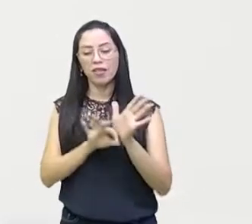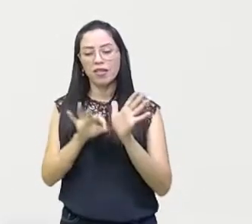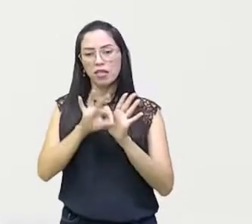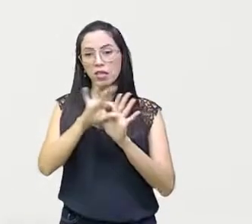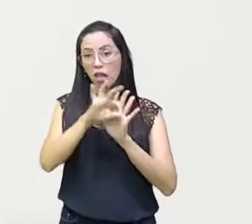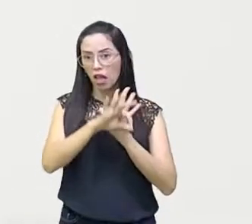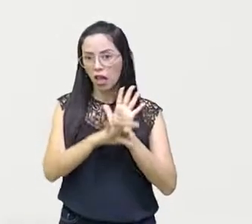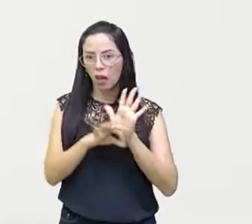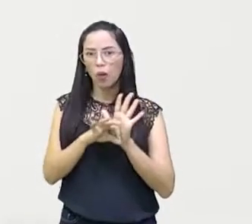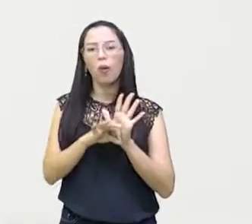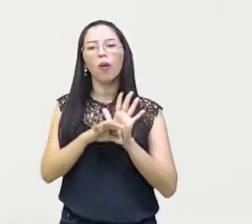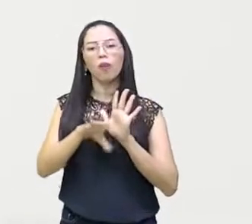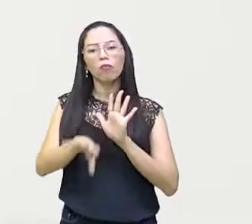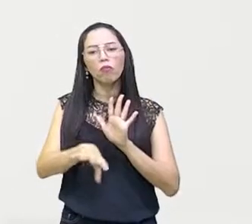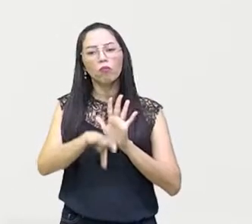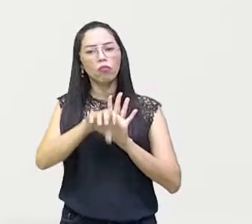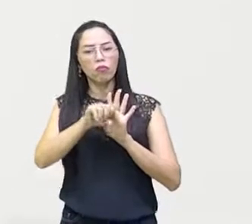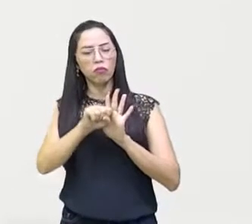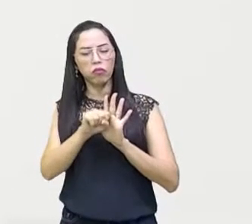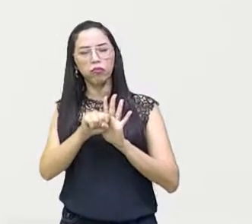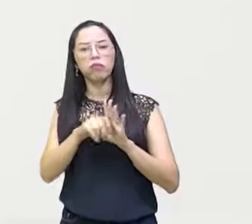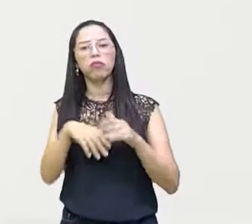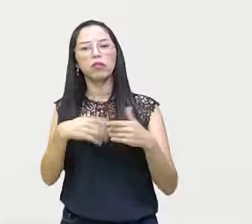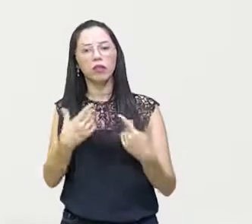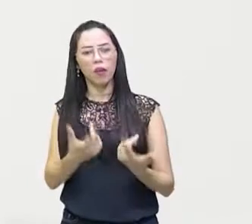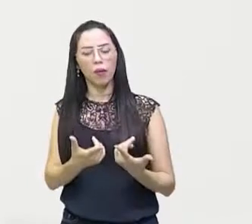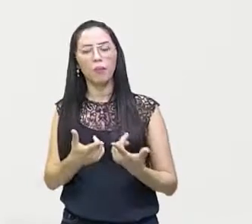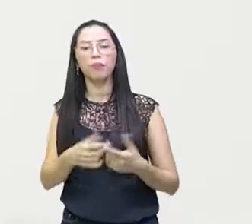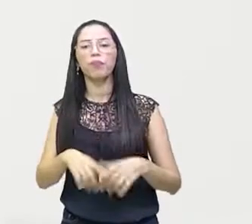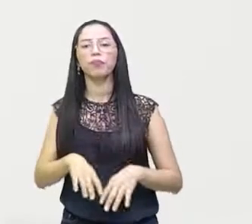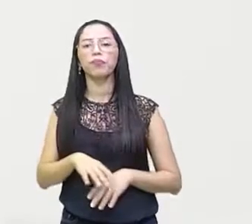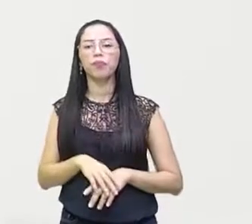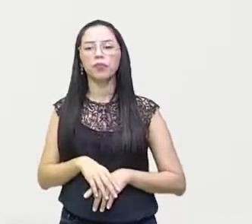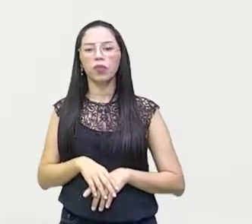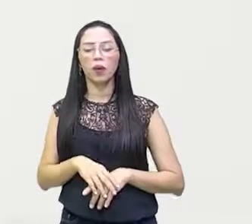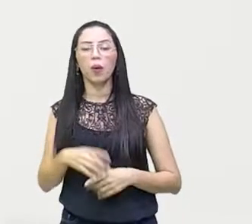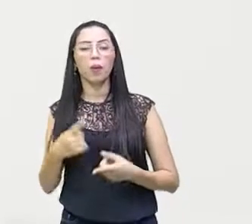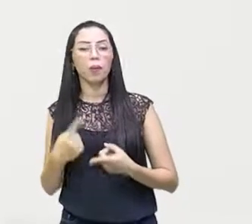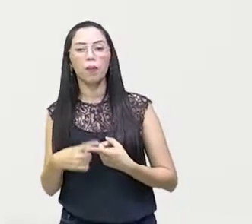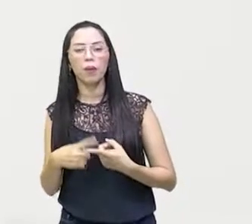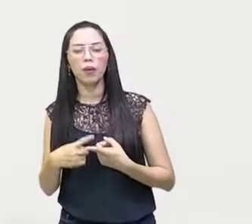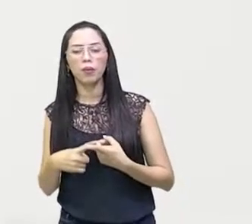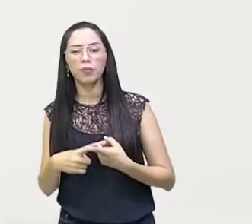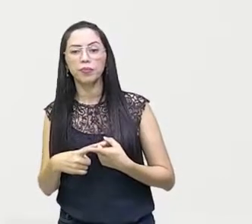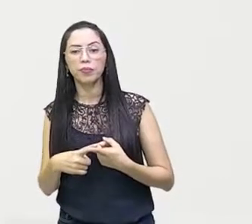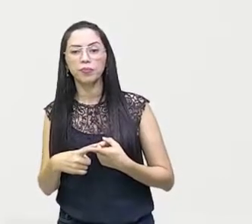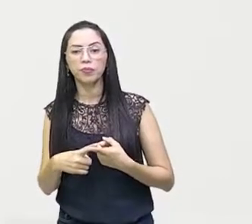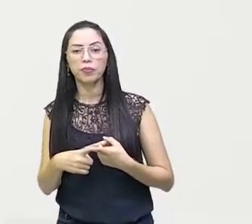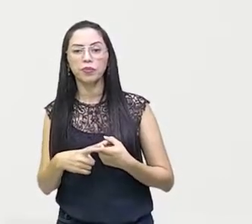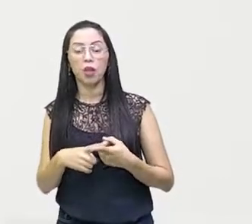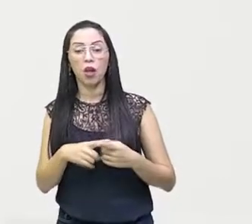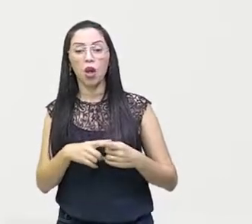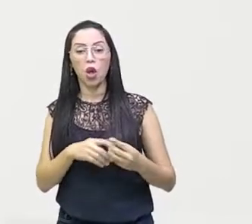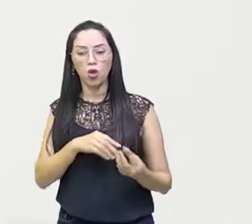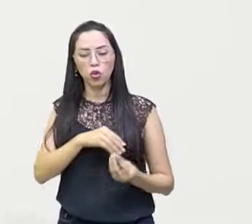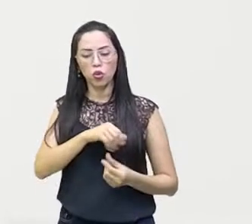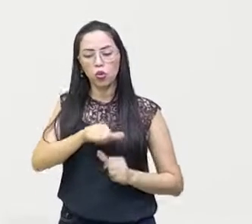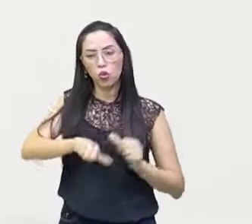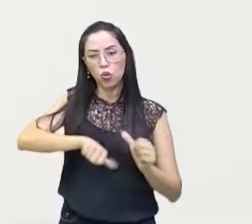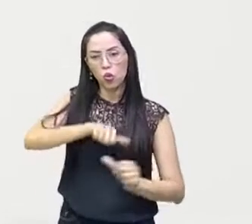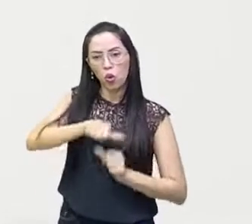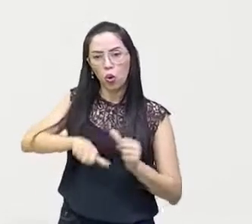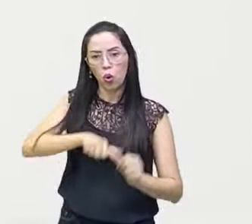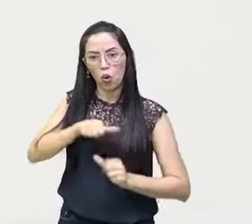Esse oxigênio é o gás por onde as células fazem essas trocas gasosas, né?